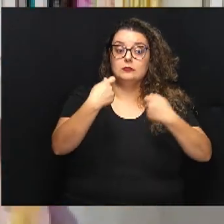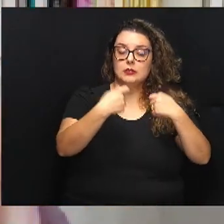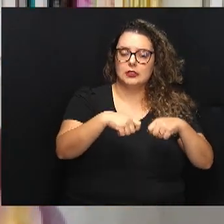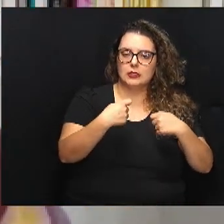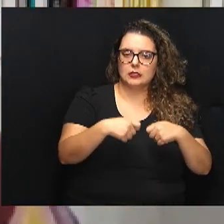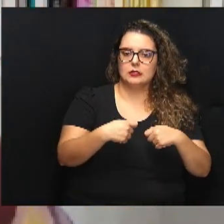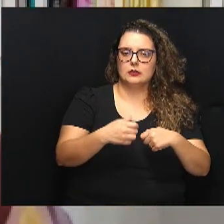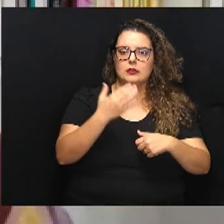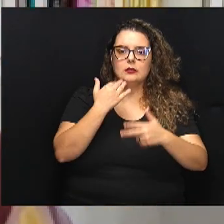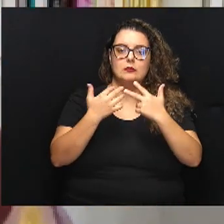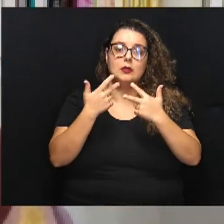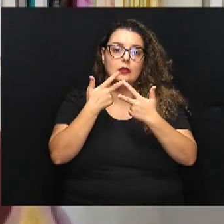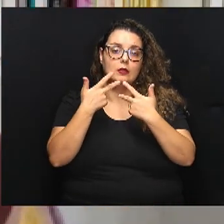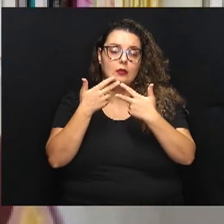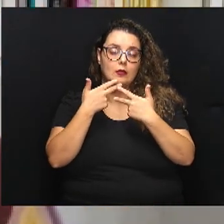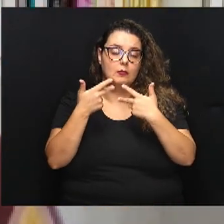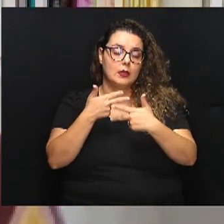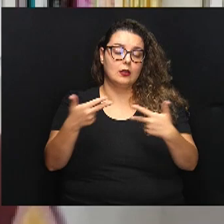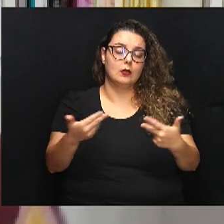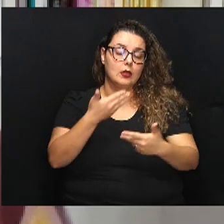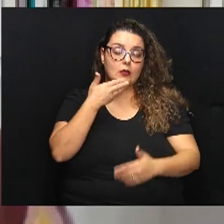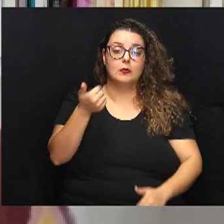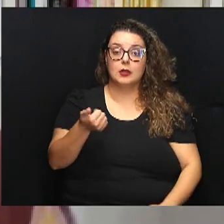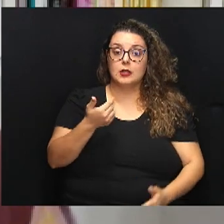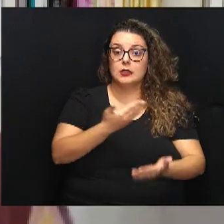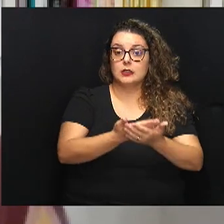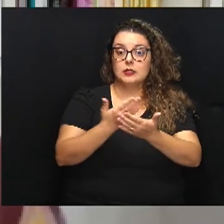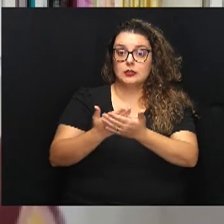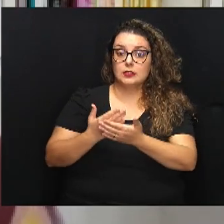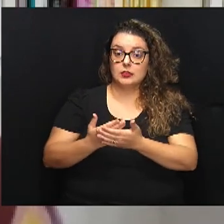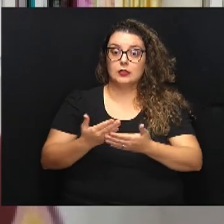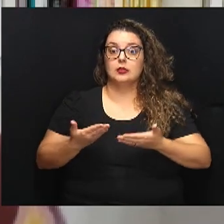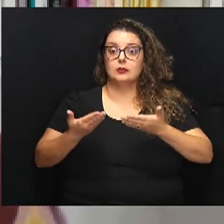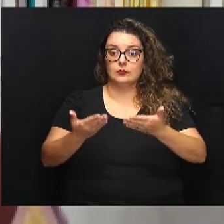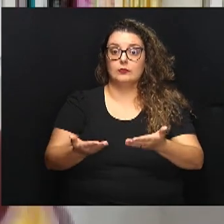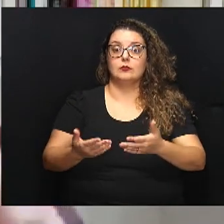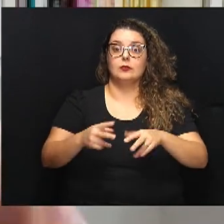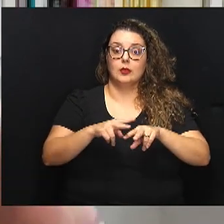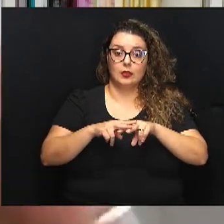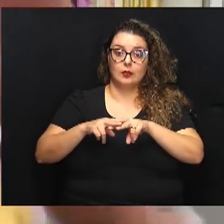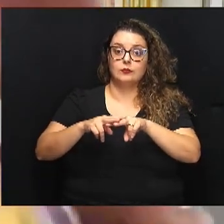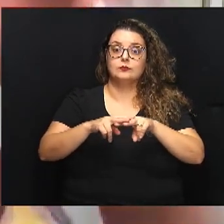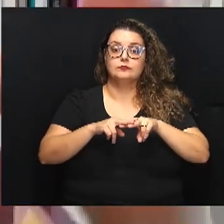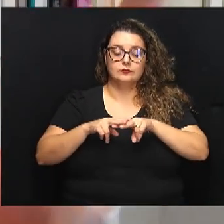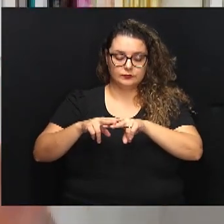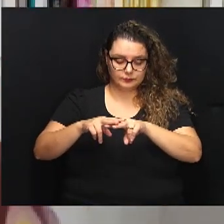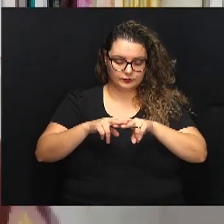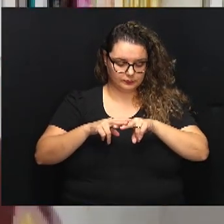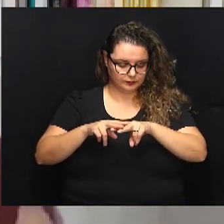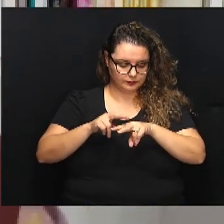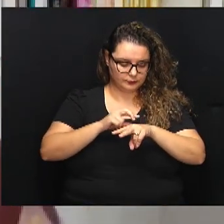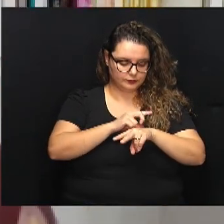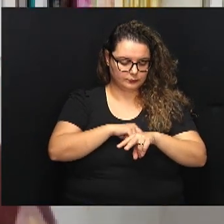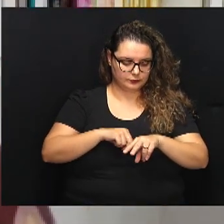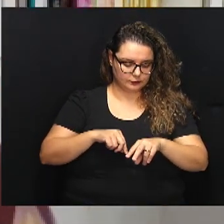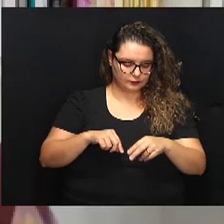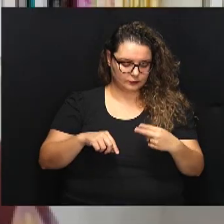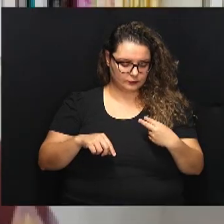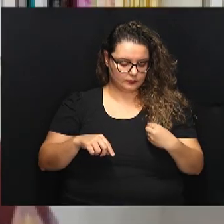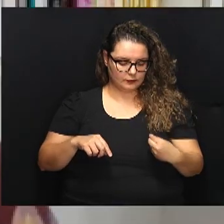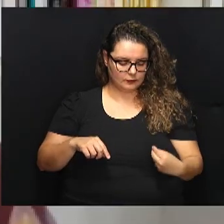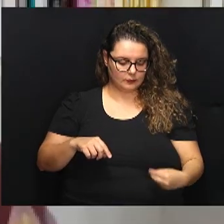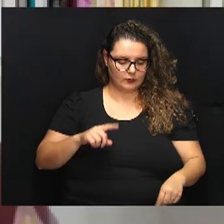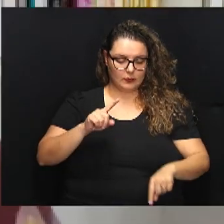para comer melhor. E tem estudos agora que estão revisões, que estão revisando bastante outros